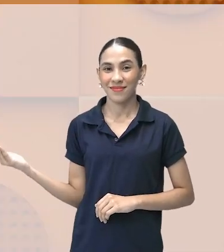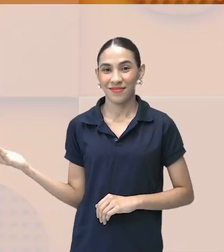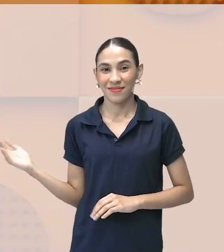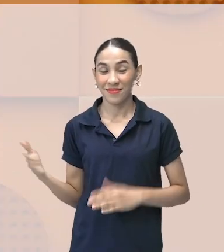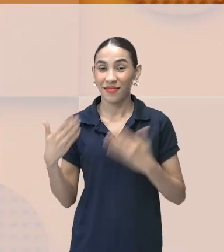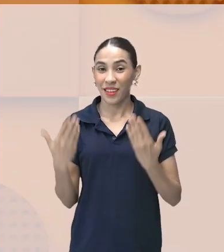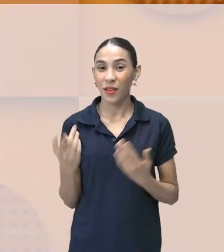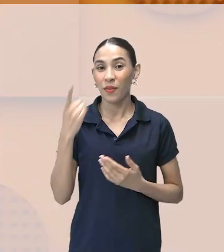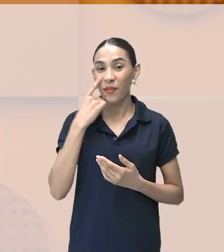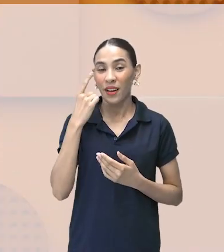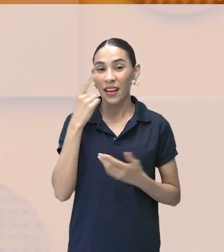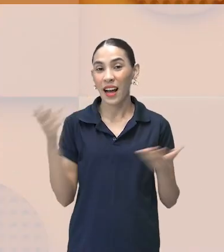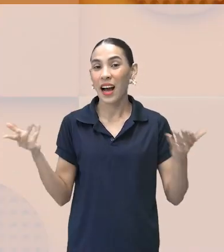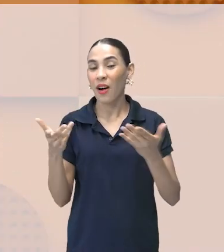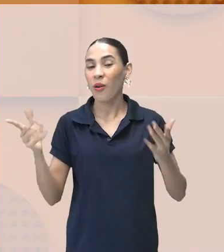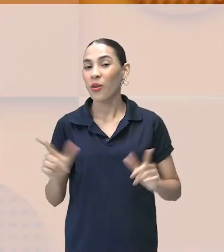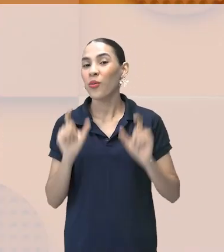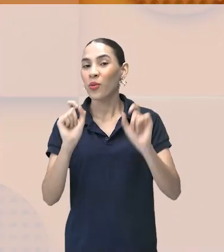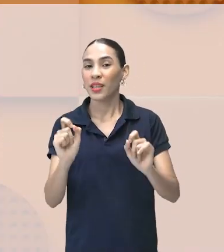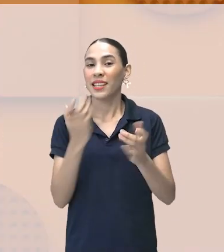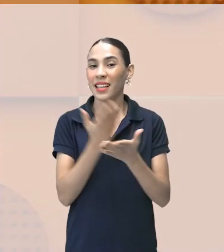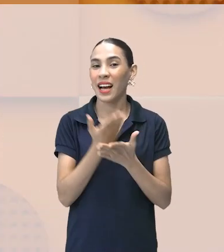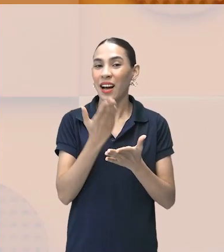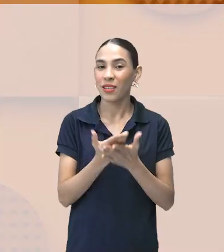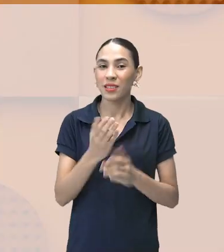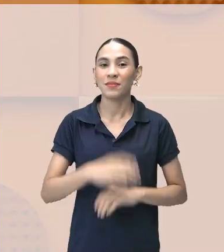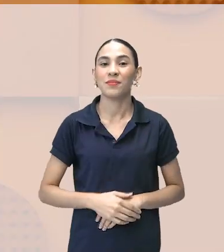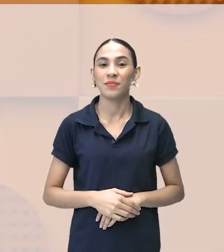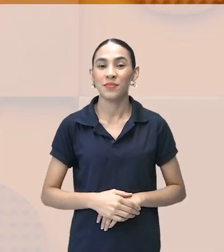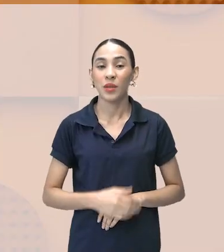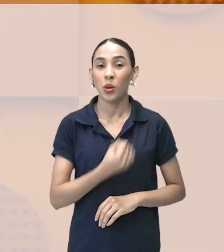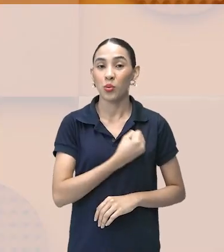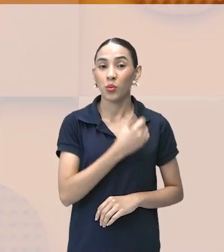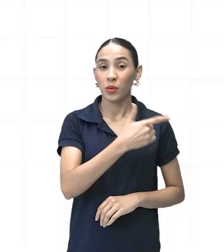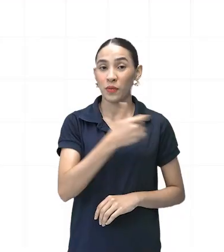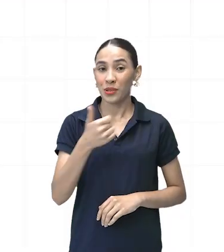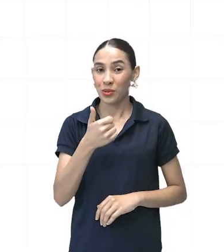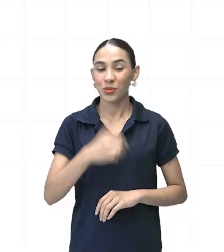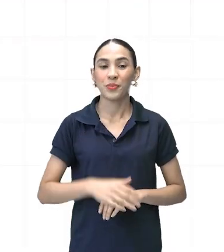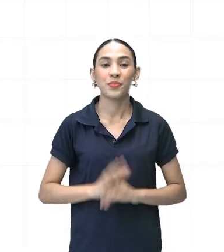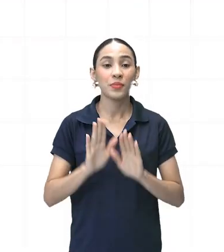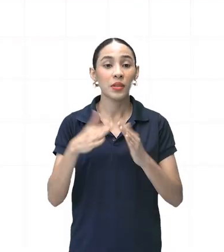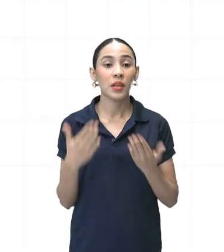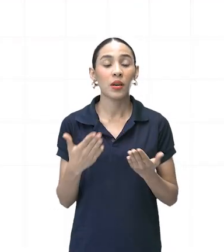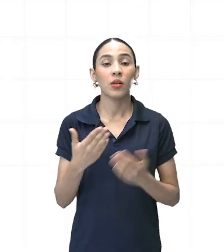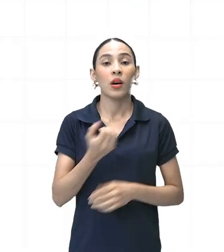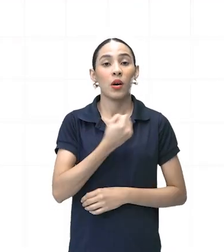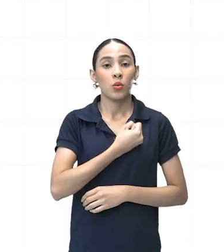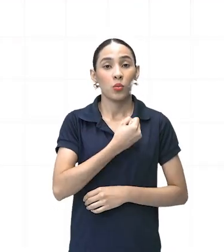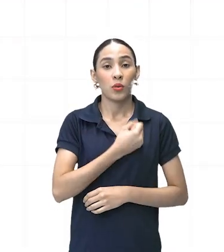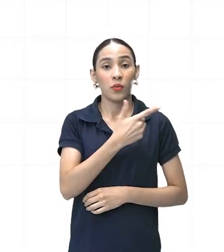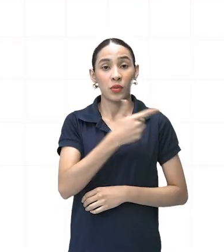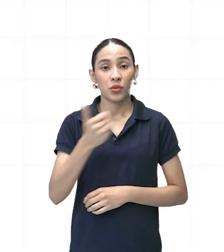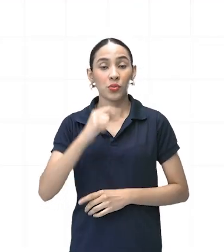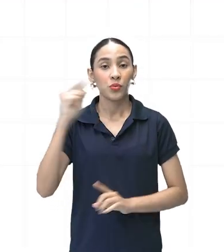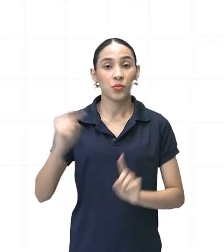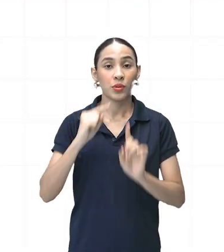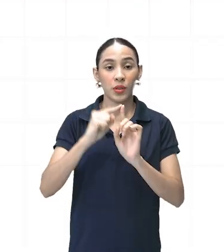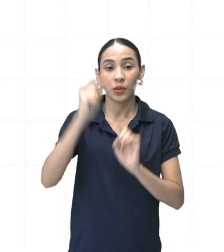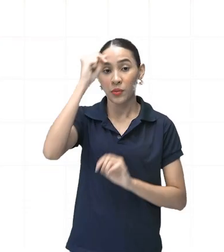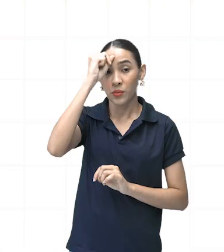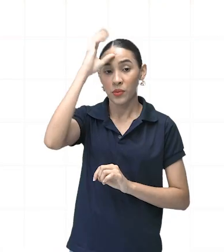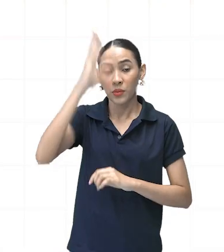Dutra. Vamos agora verificar o que estudaremos na nossa aula 21. Na nossa aula 21, o objeto